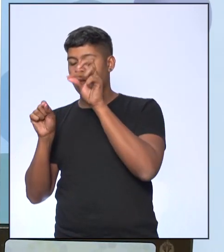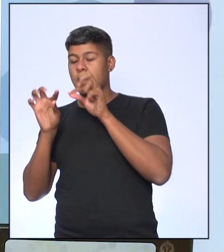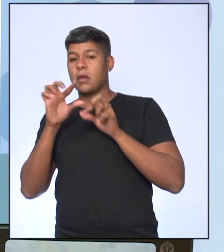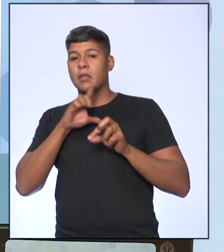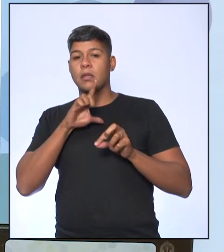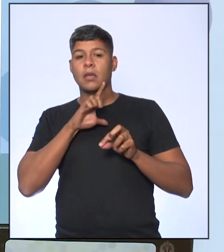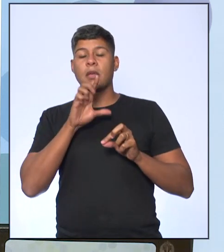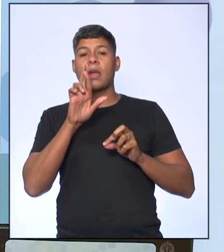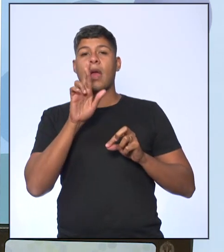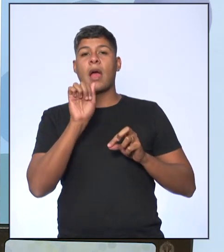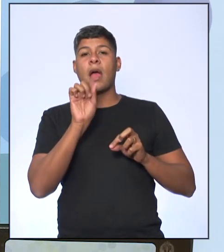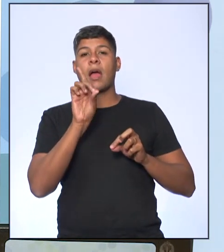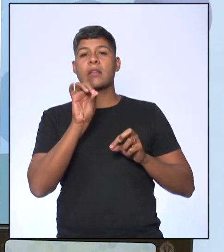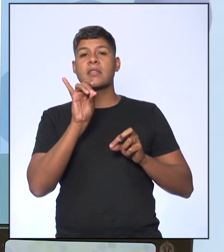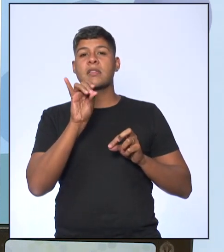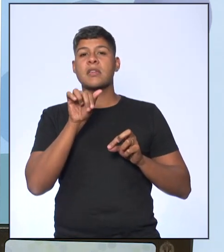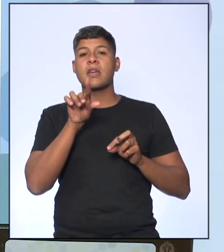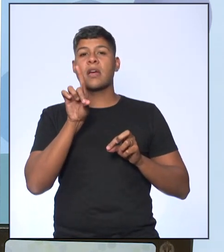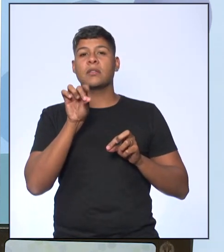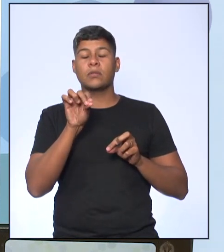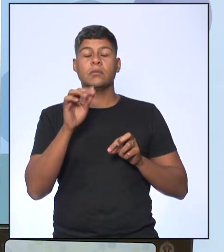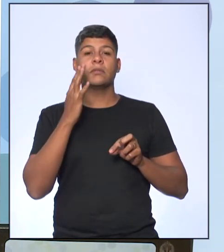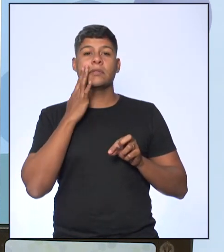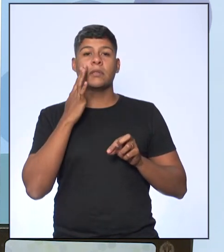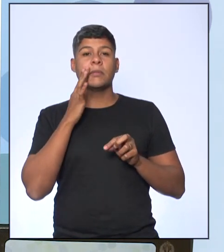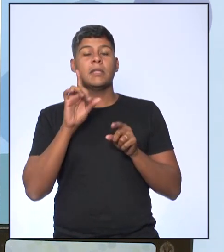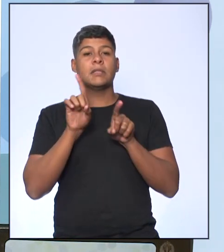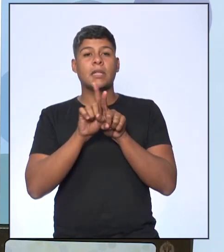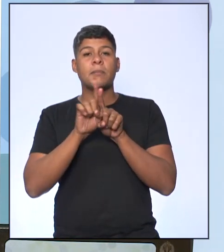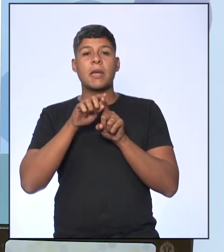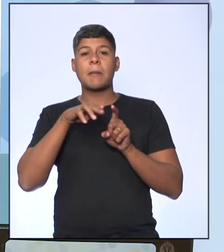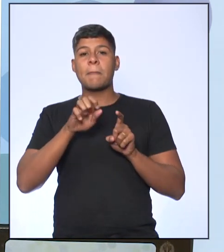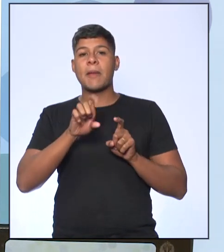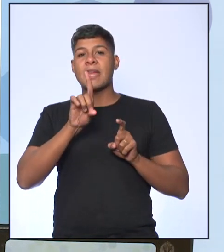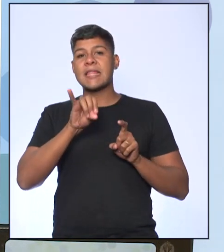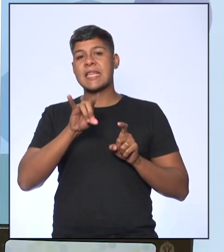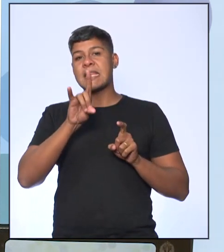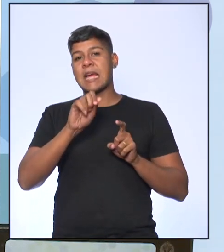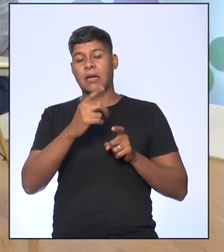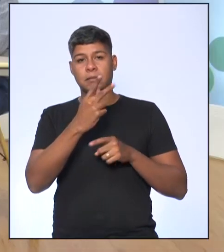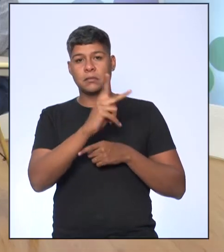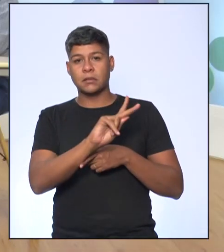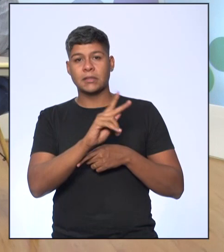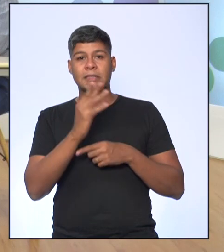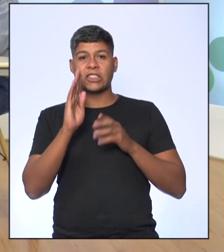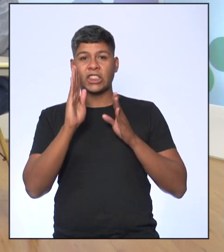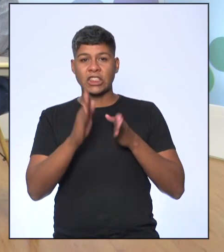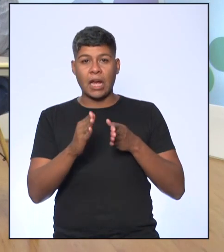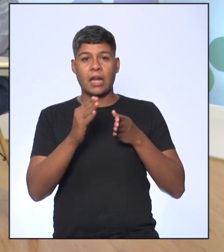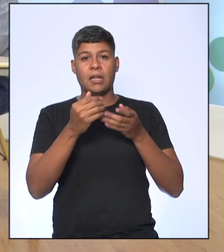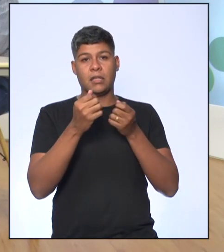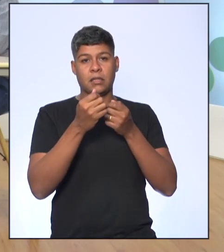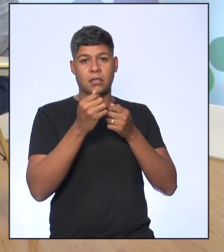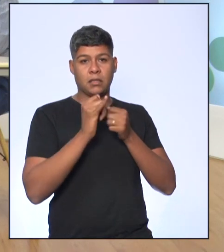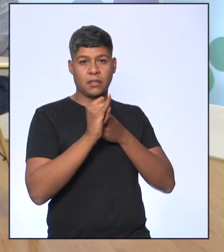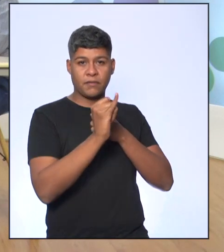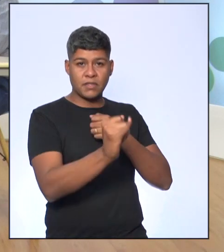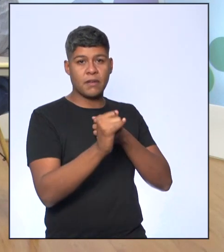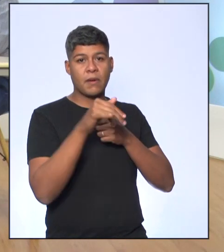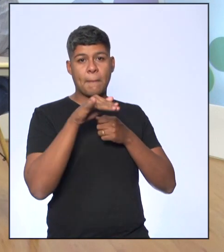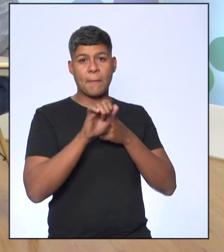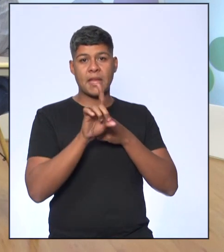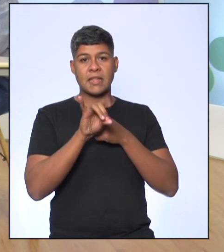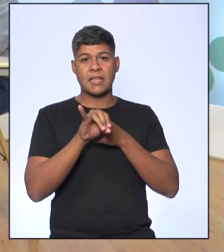que eu pedi aí para vocês, nada mais é do que também uma medida dessa. Só que eu te dava a medida de arco e